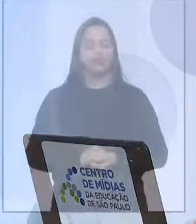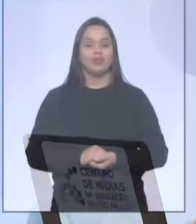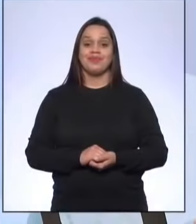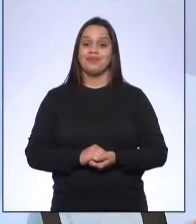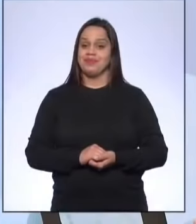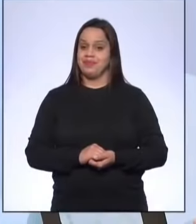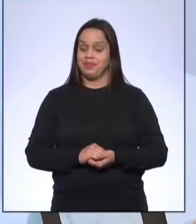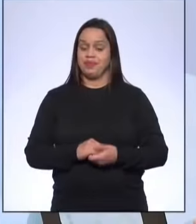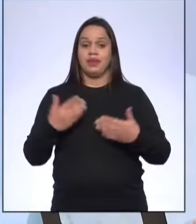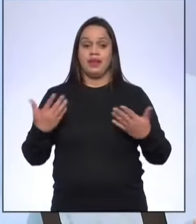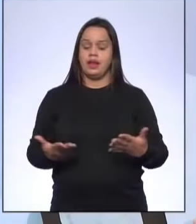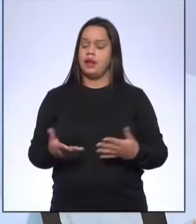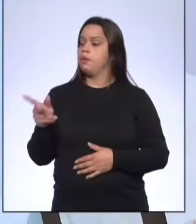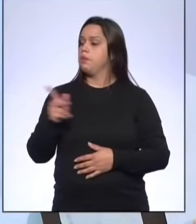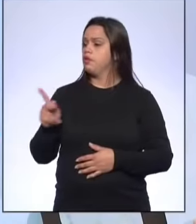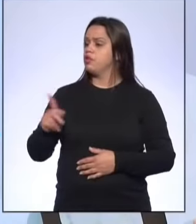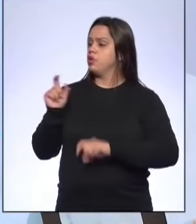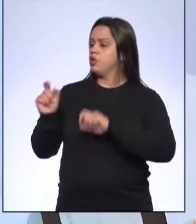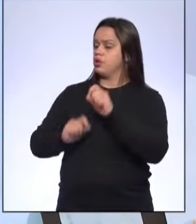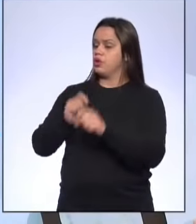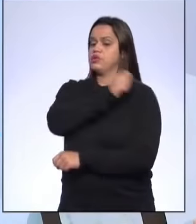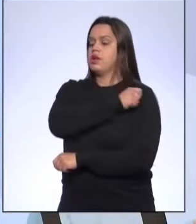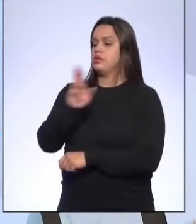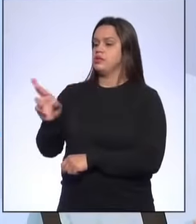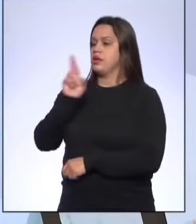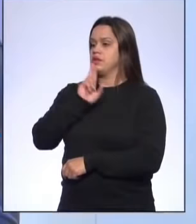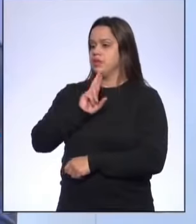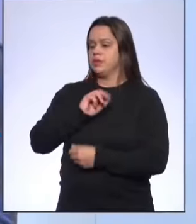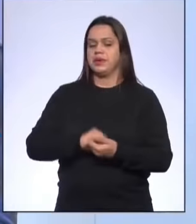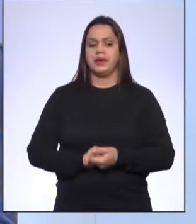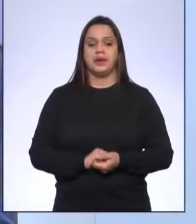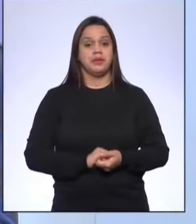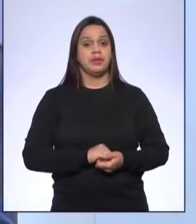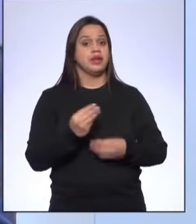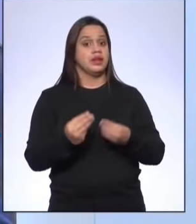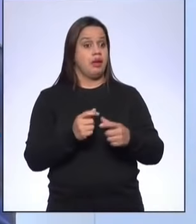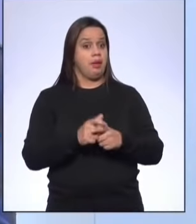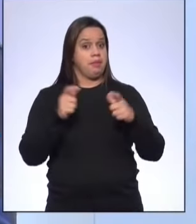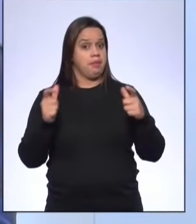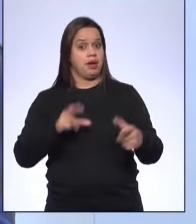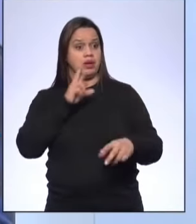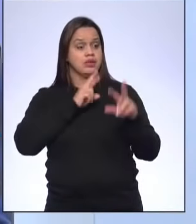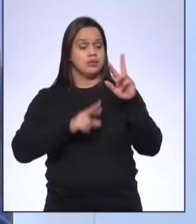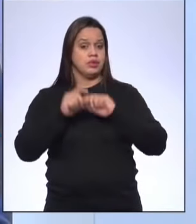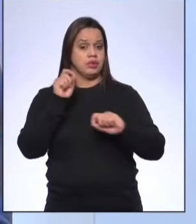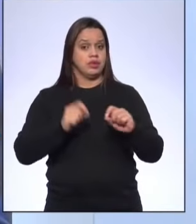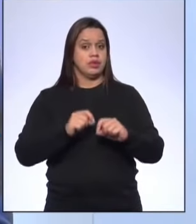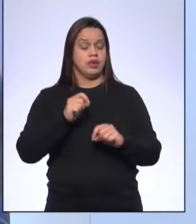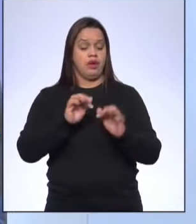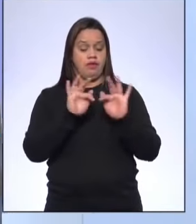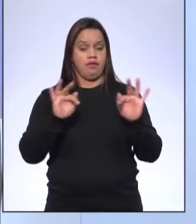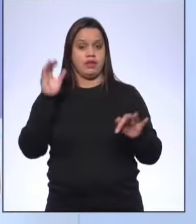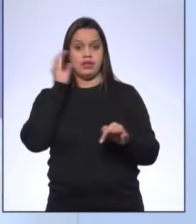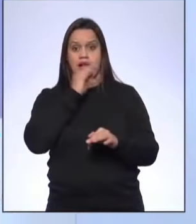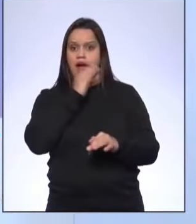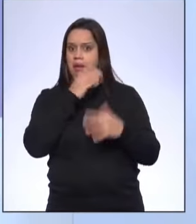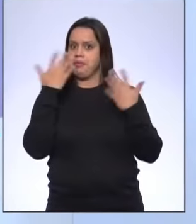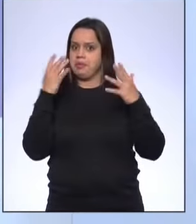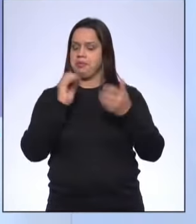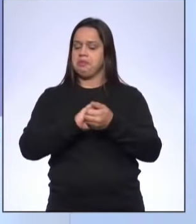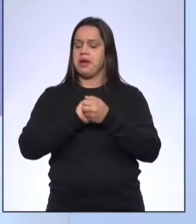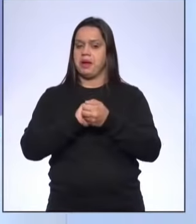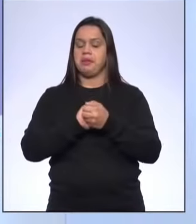a pizza que os alunos responderam a maria tá respondendo faço para rapidamente professora tá de parabéns